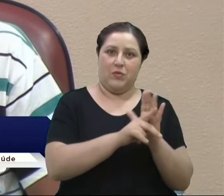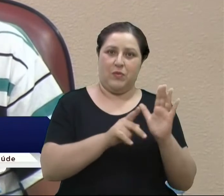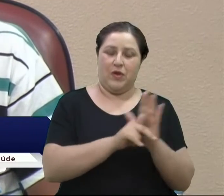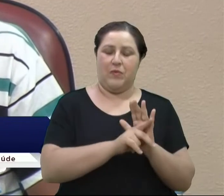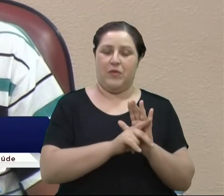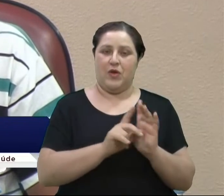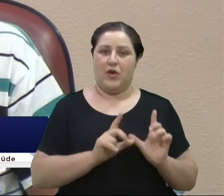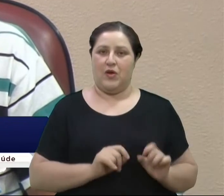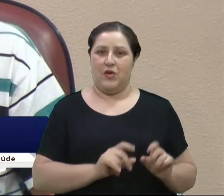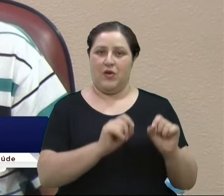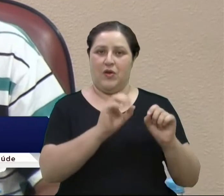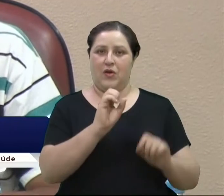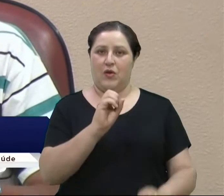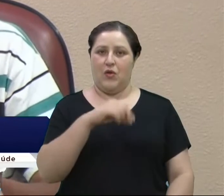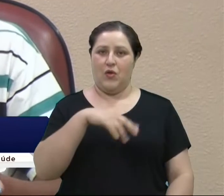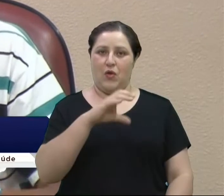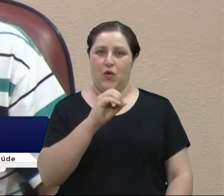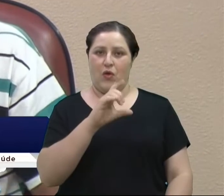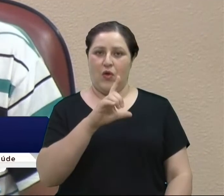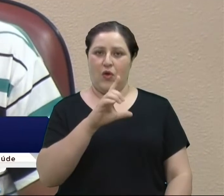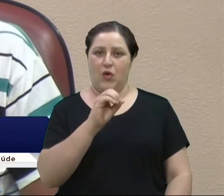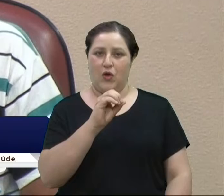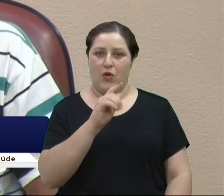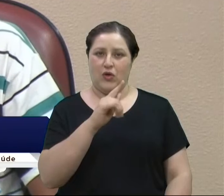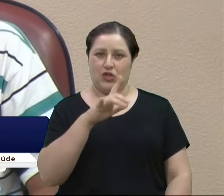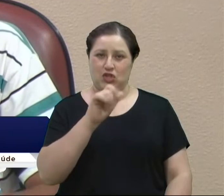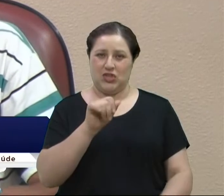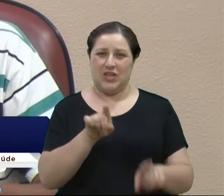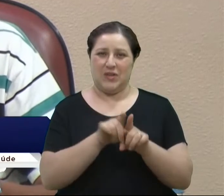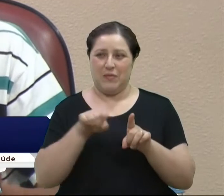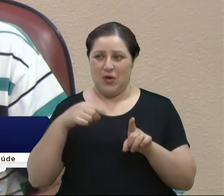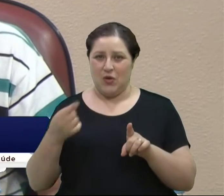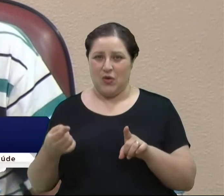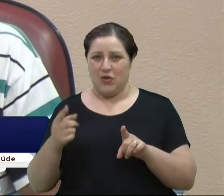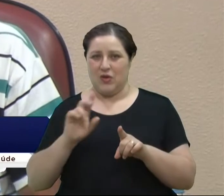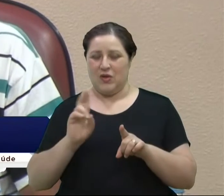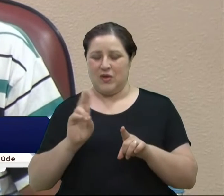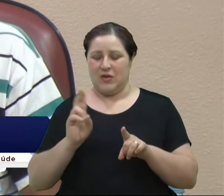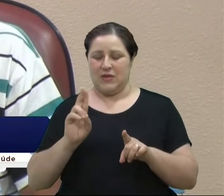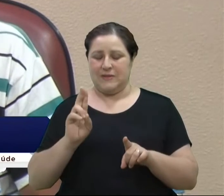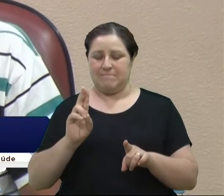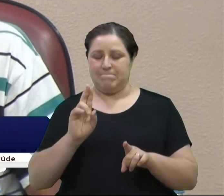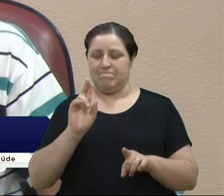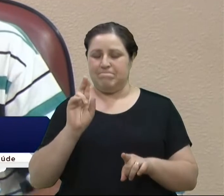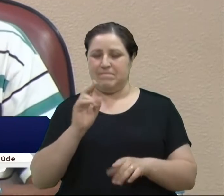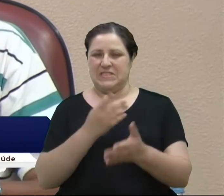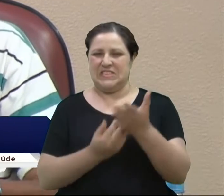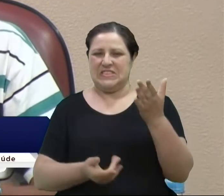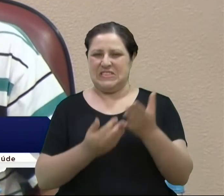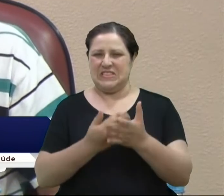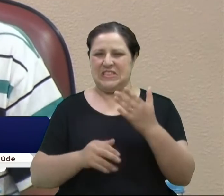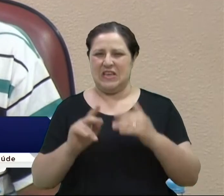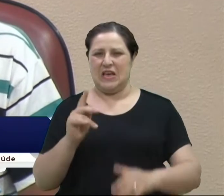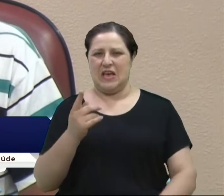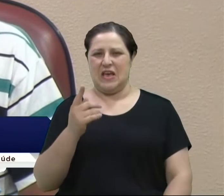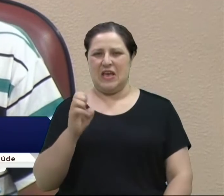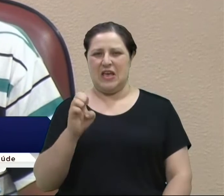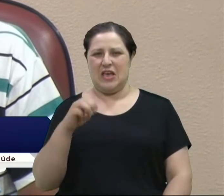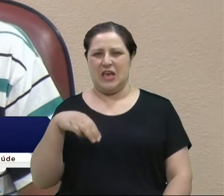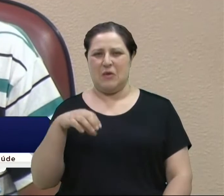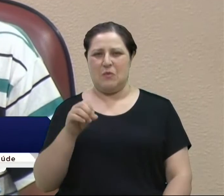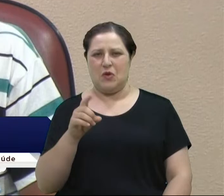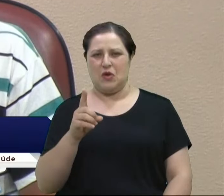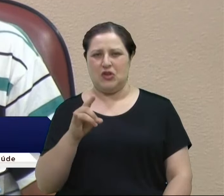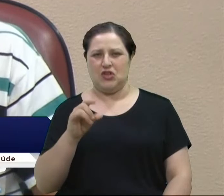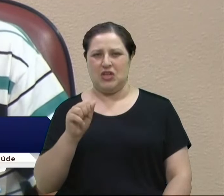hemodiálise, né? Eu sei disso, hemodiálise sempre tem uma fila de espera, né, Margaret, grande. A gente debate isso no Conselho Gestor do